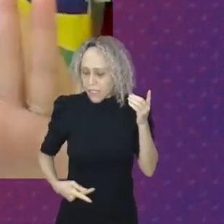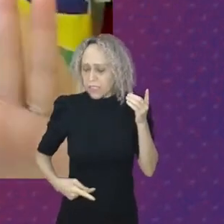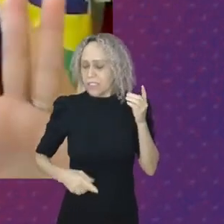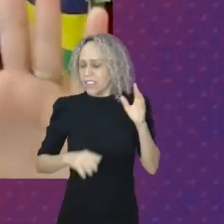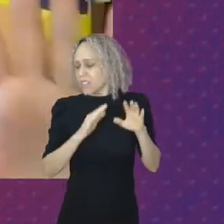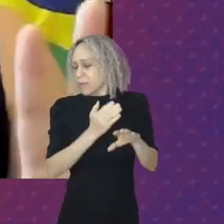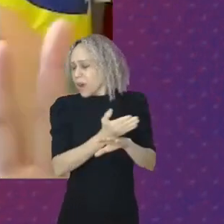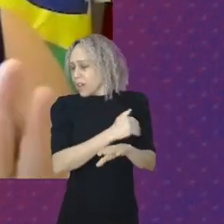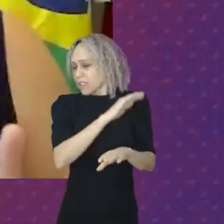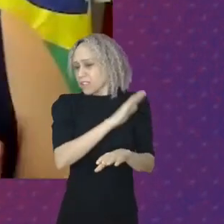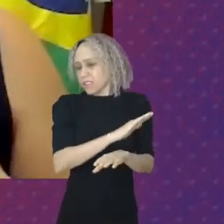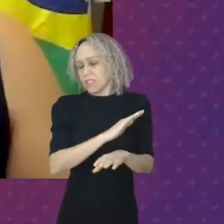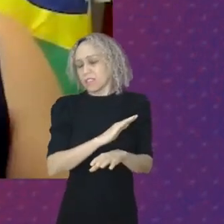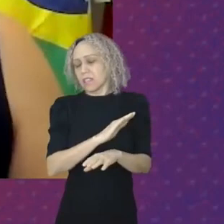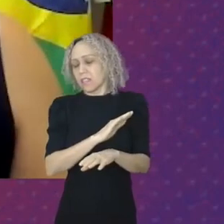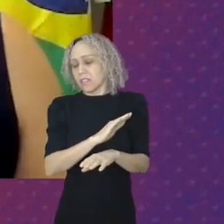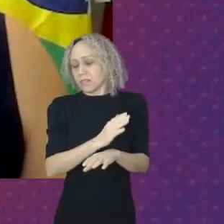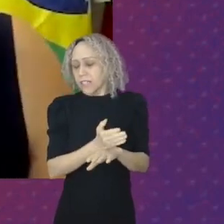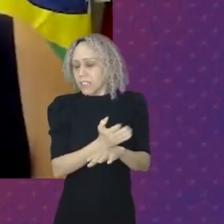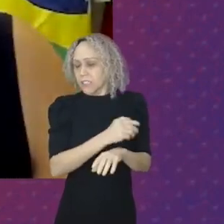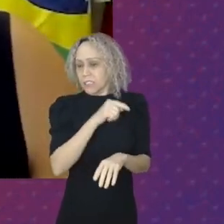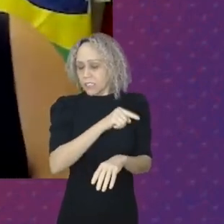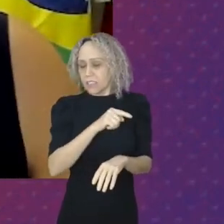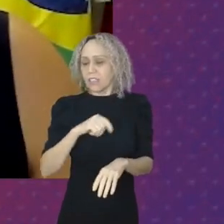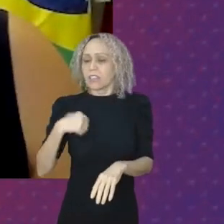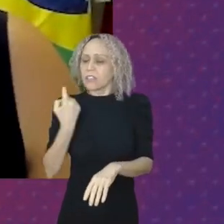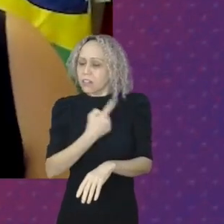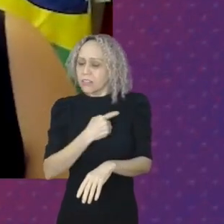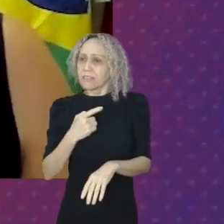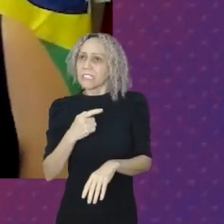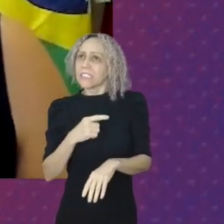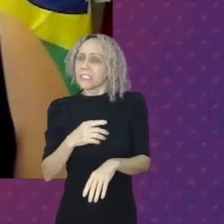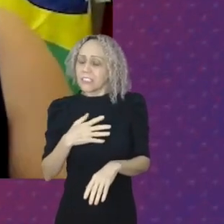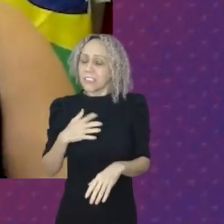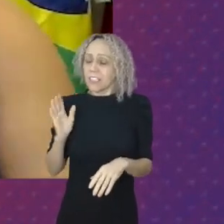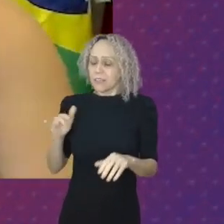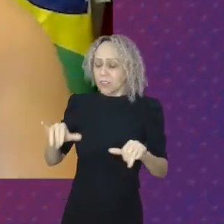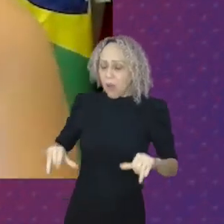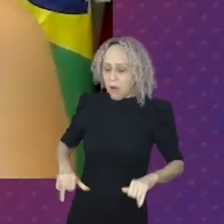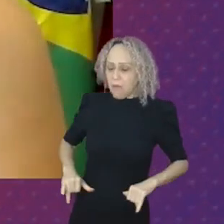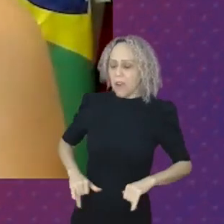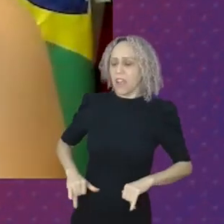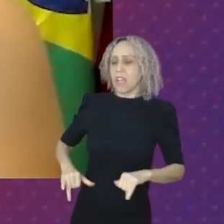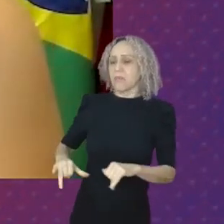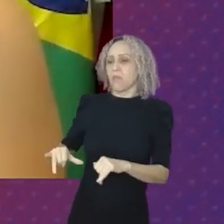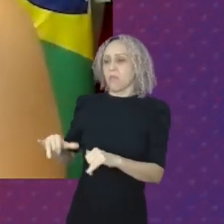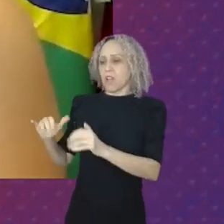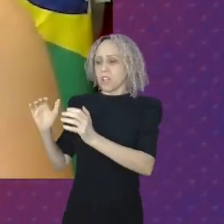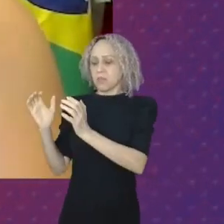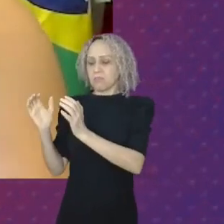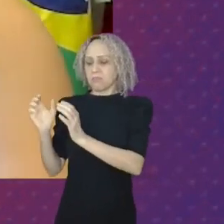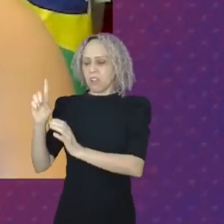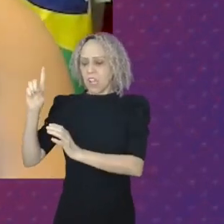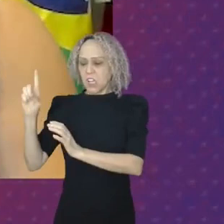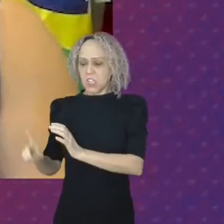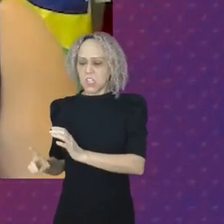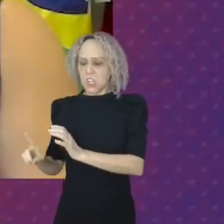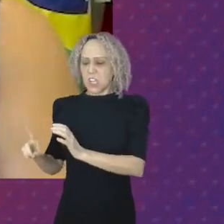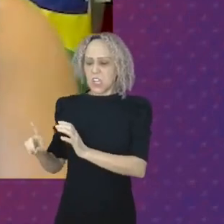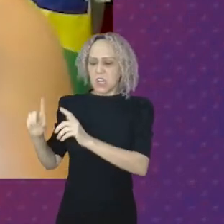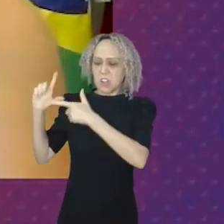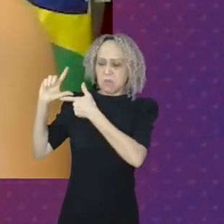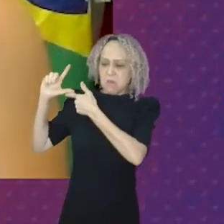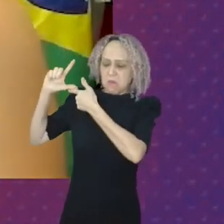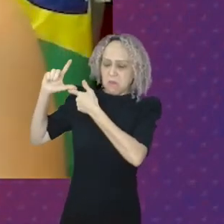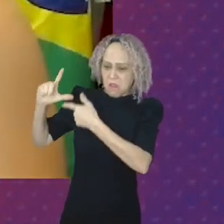como um escudo que sempre é atacado primeiramente. A gente sabe o quanto que a violência contra as mulheres